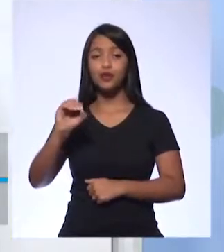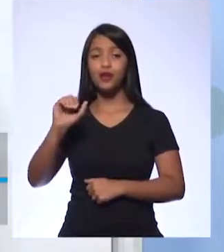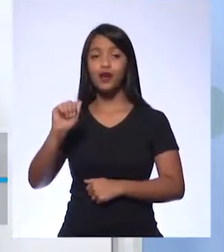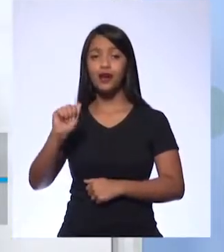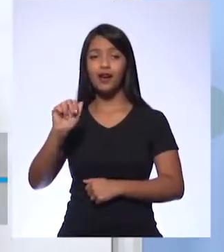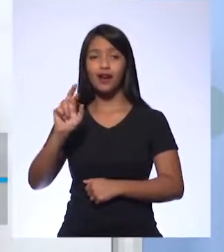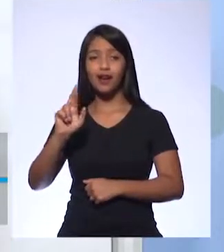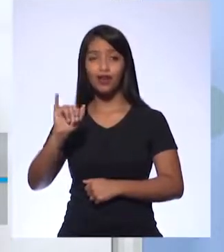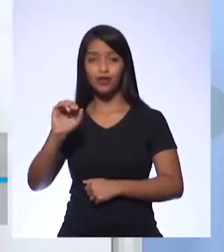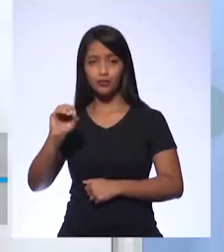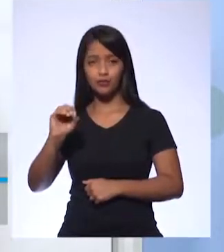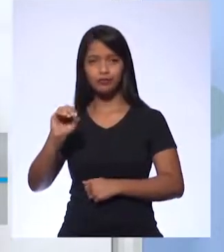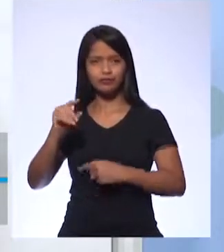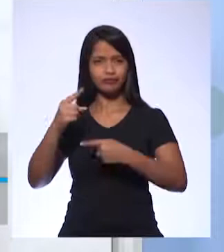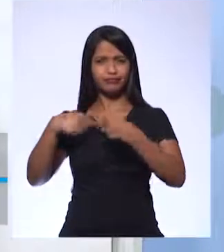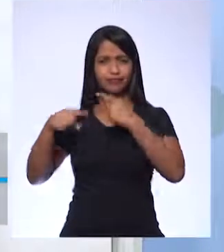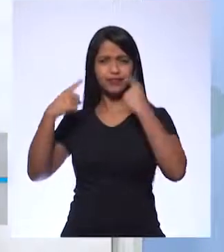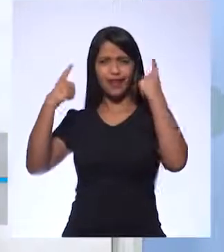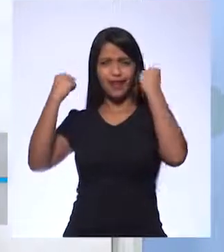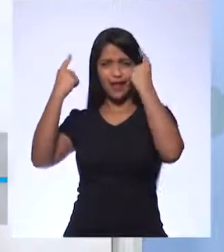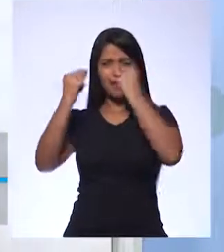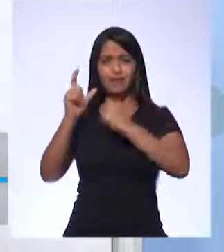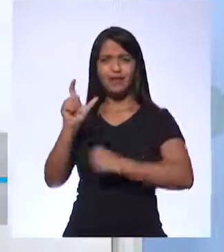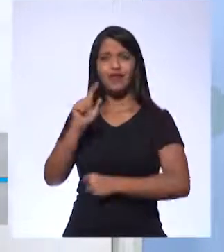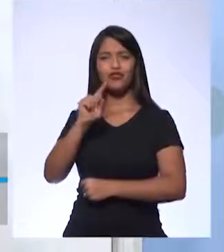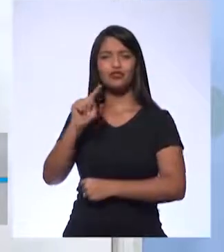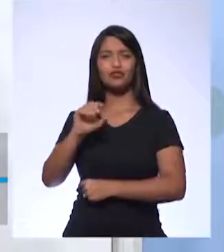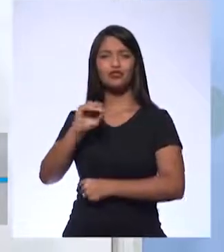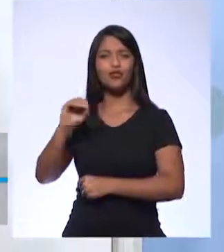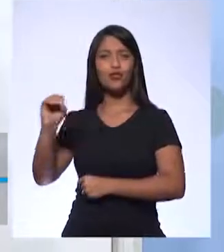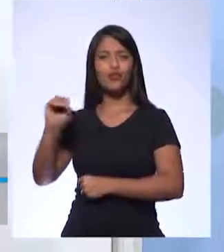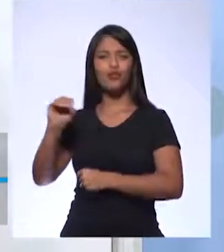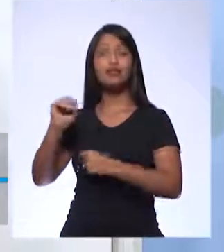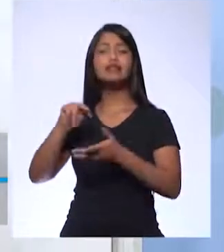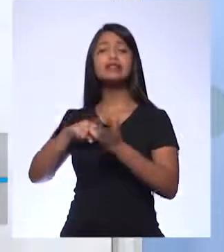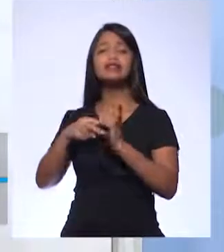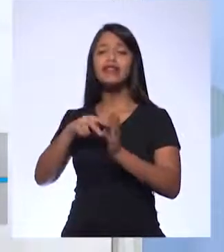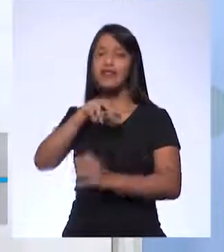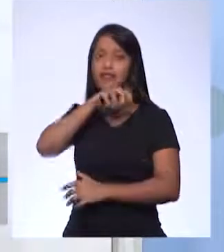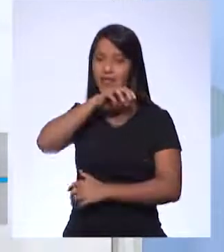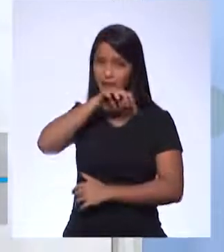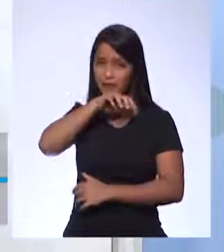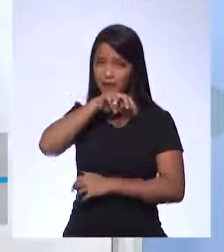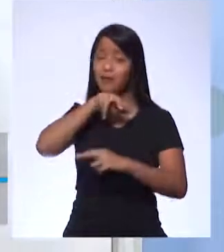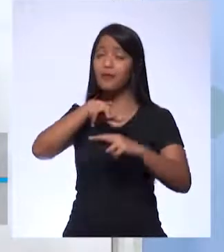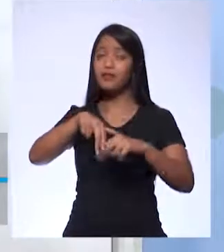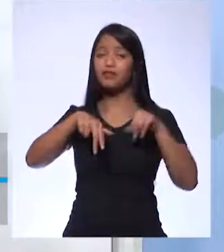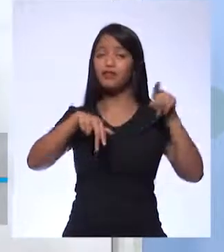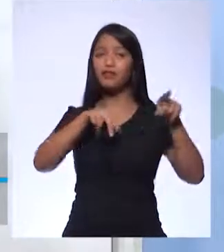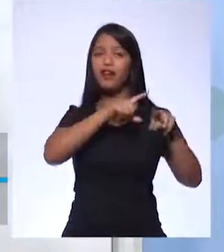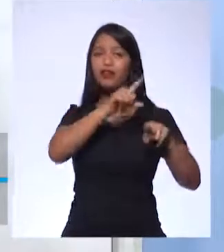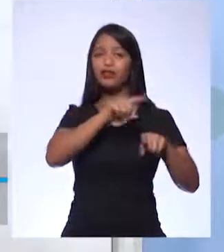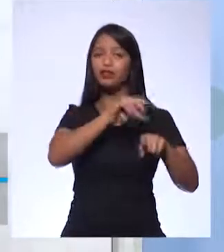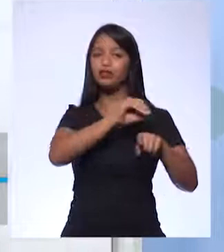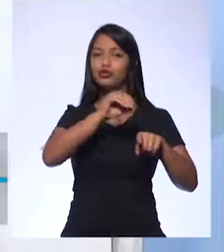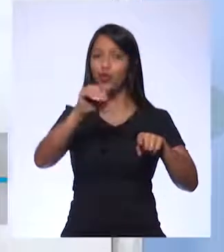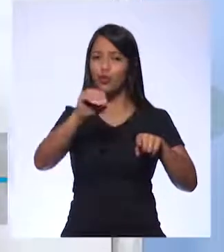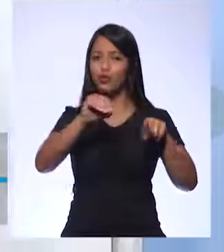mesmo animal em grego, né? Daí que vem a palavra zoológico, né? Quer dizer lugar onde se estuda